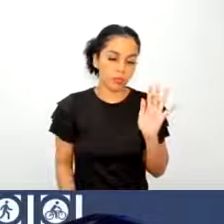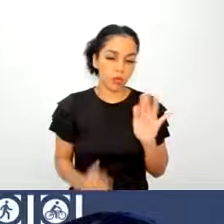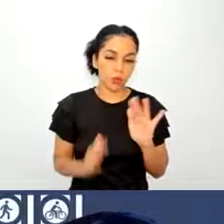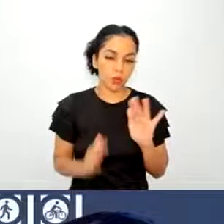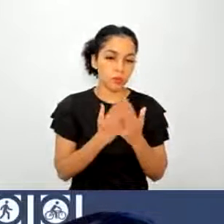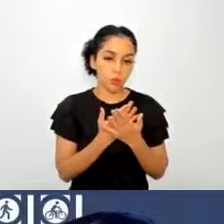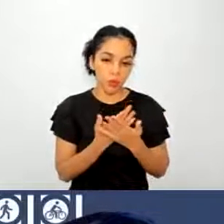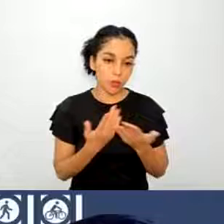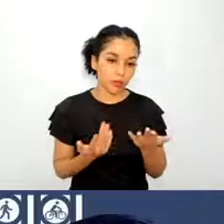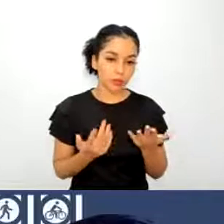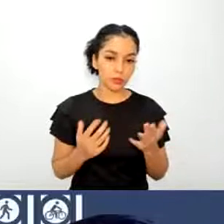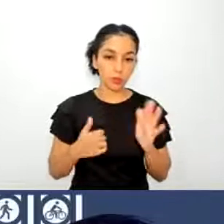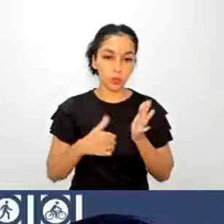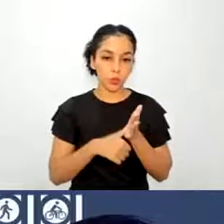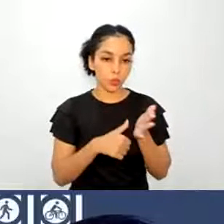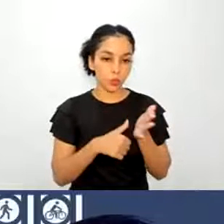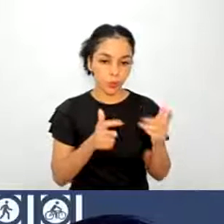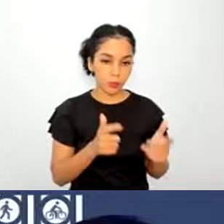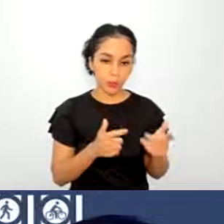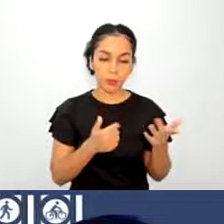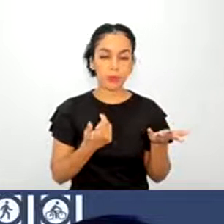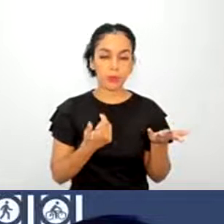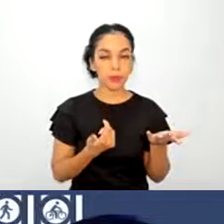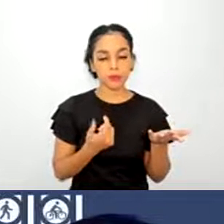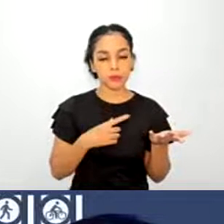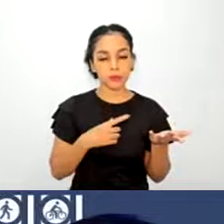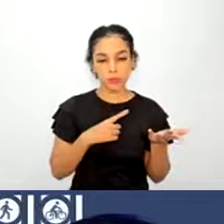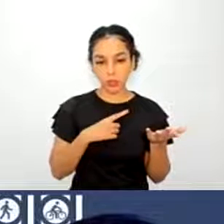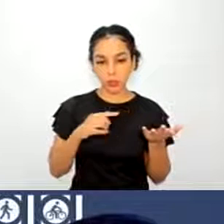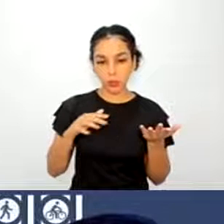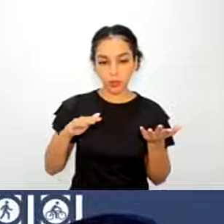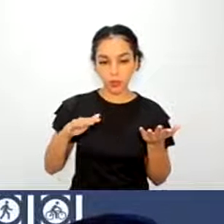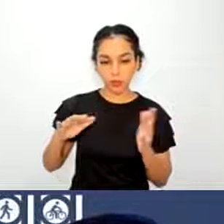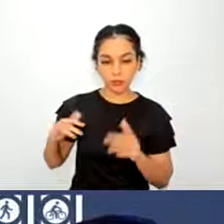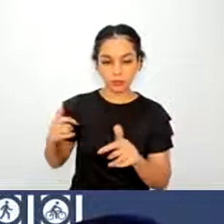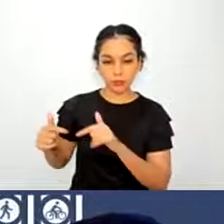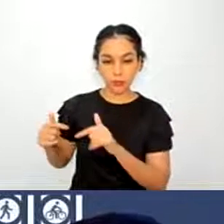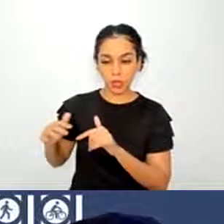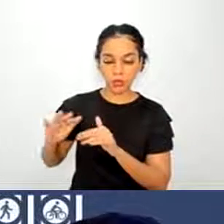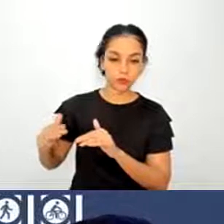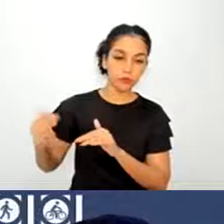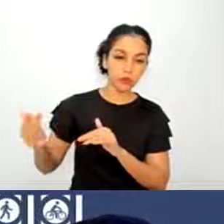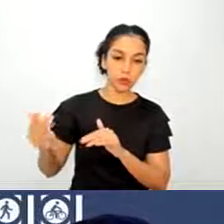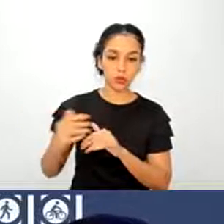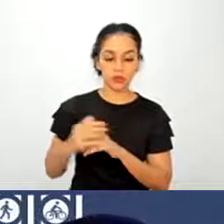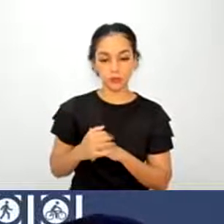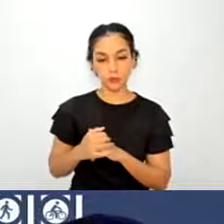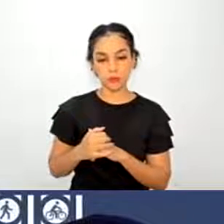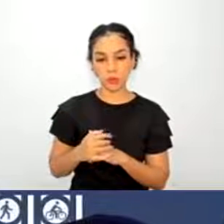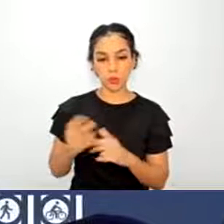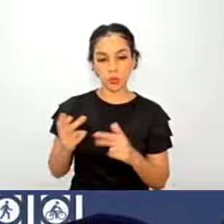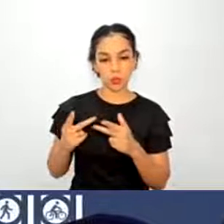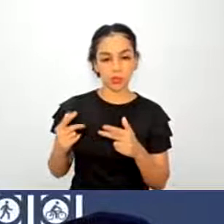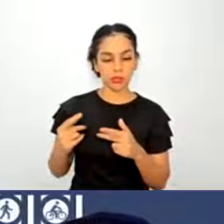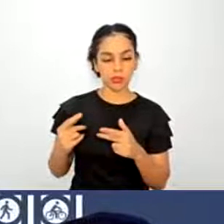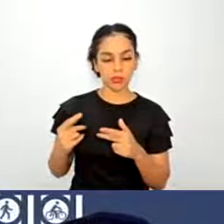um clube que poderia, sei lá, ter uma atividade externa, né? Até algo esportivo que